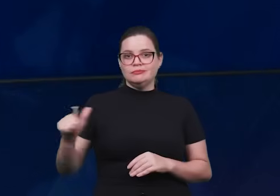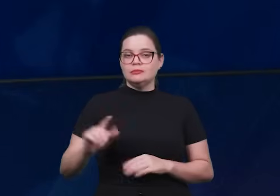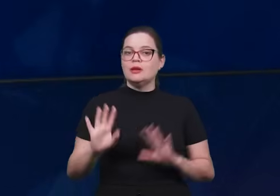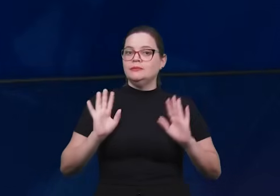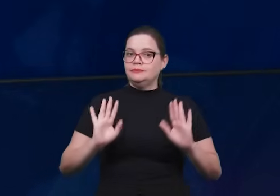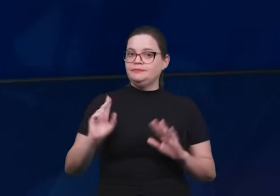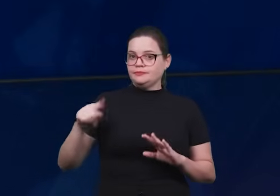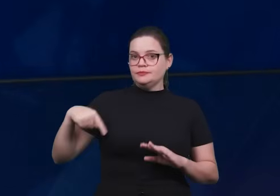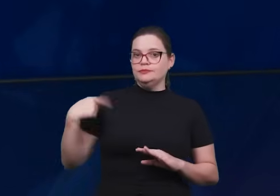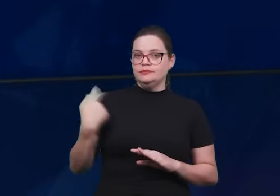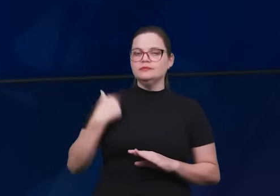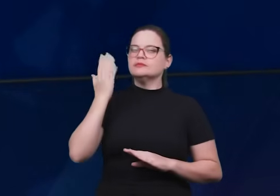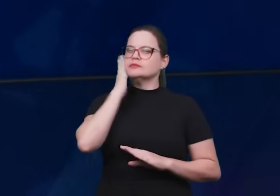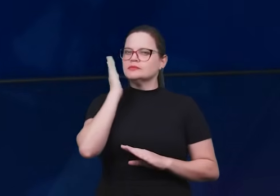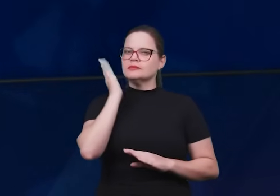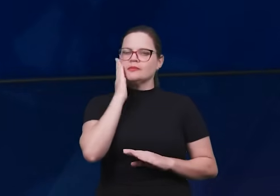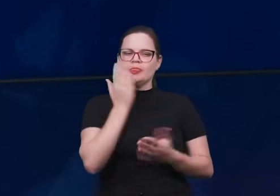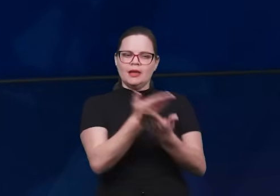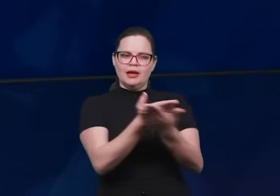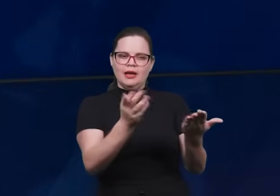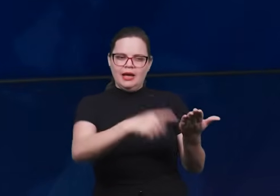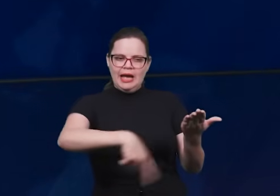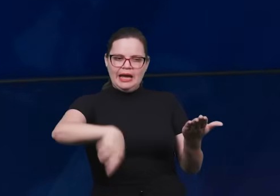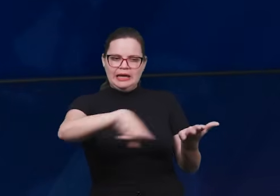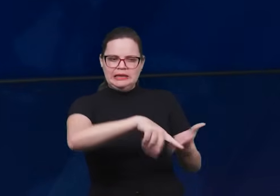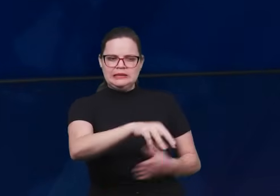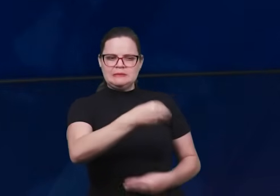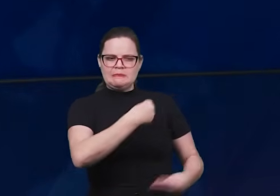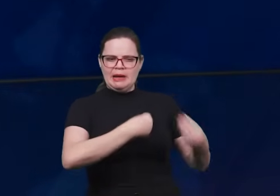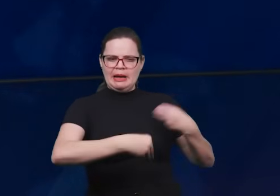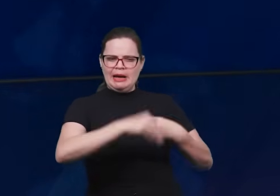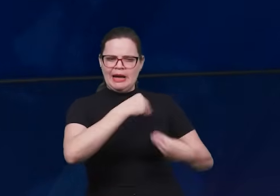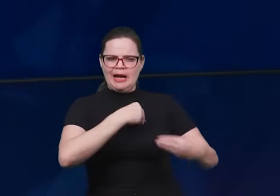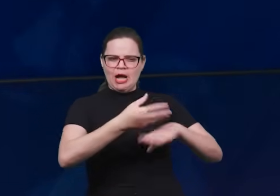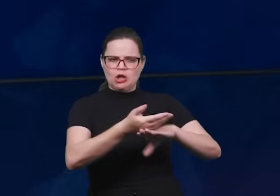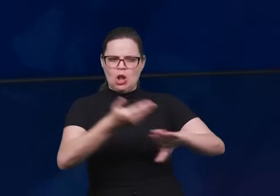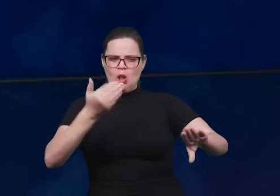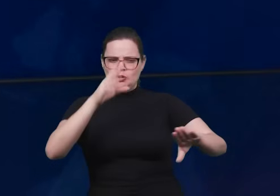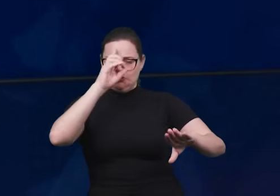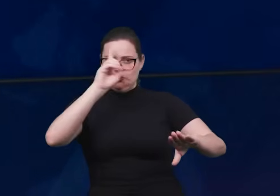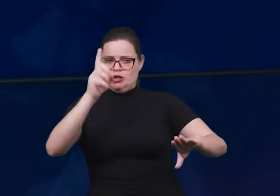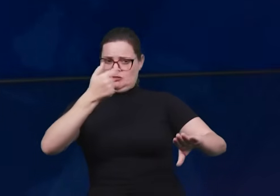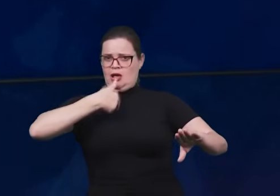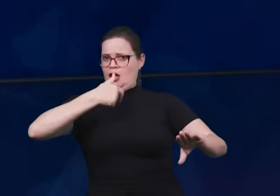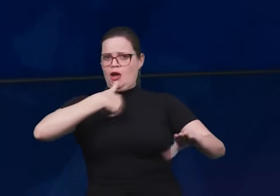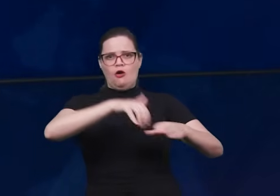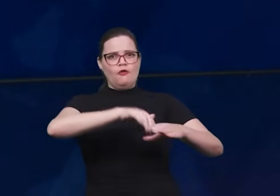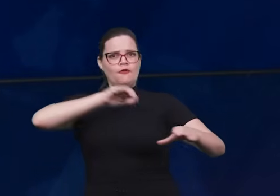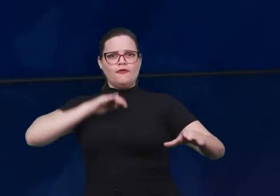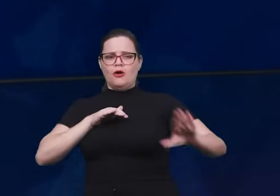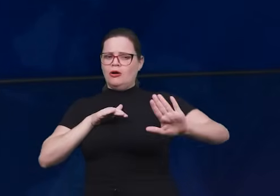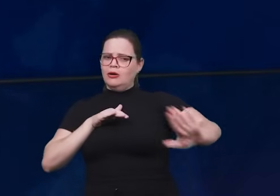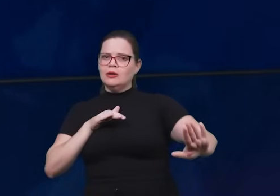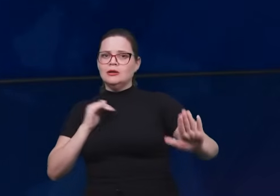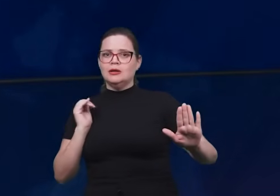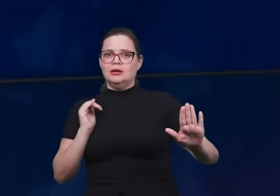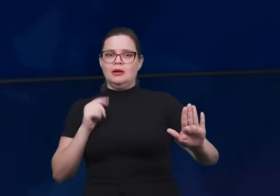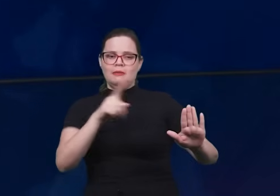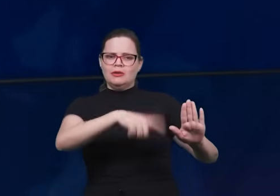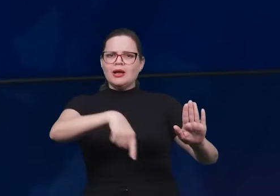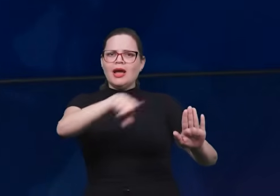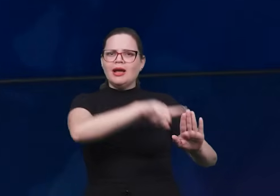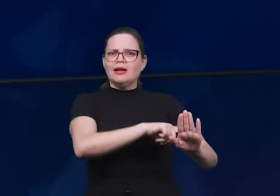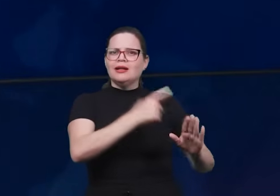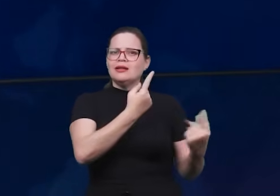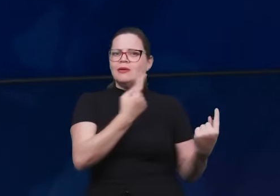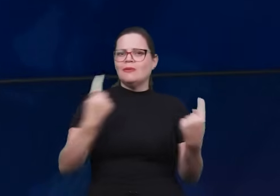nos afastarmos do convívio com aqueles que vivem uma vida distante de Deus e fazem somente o que